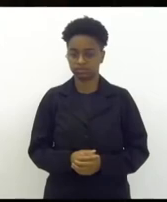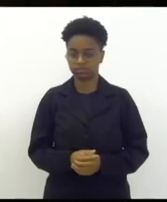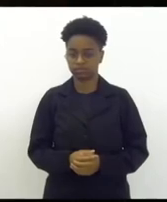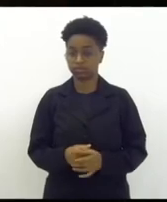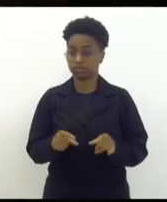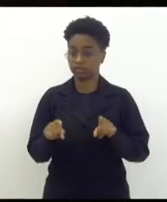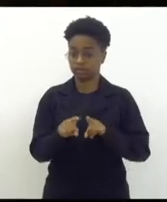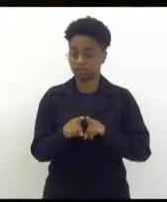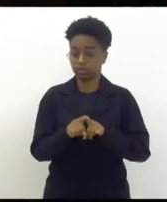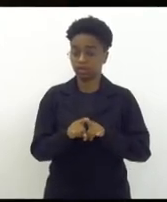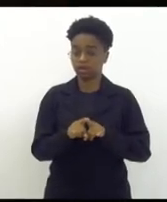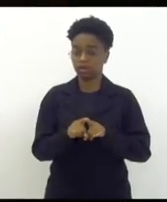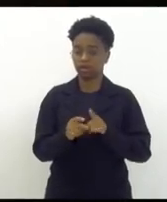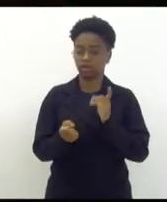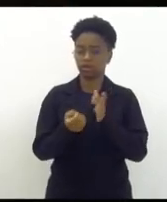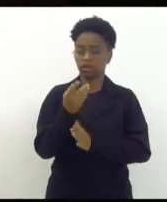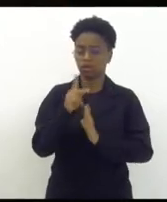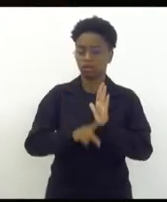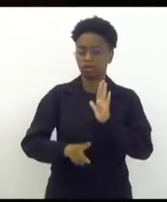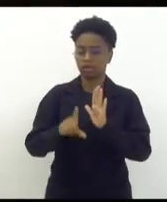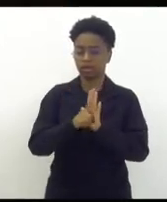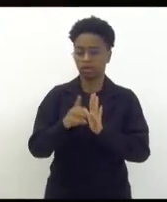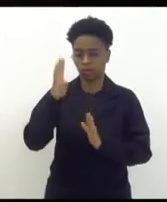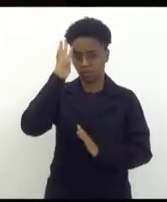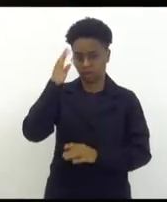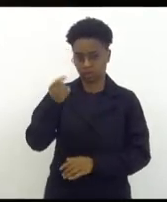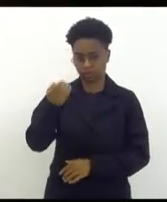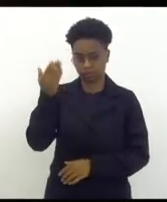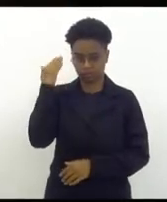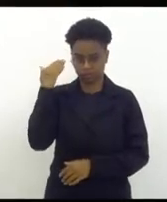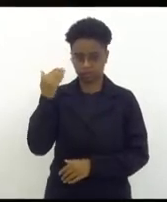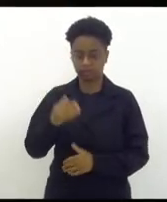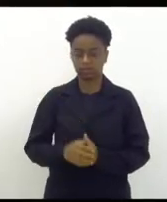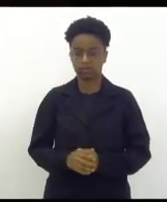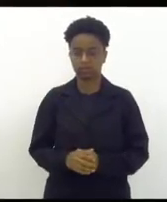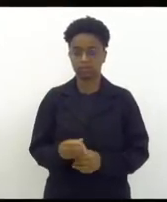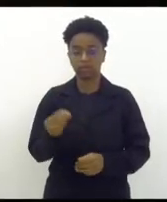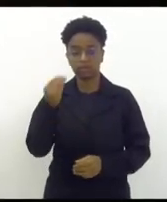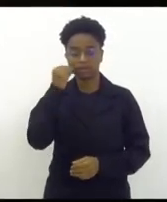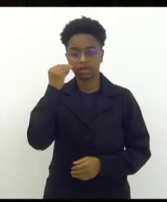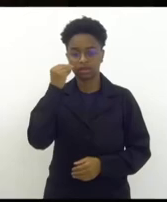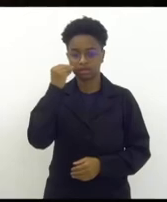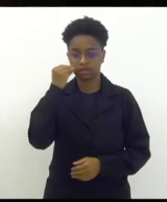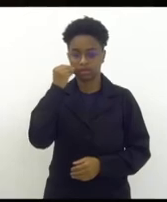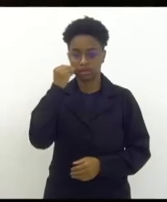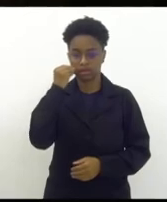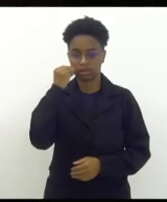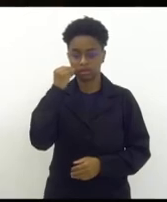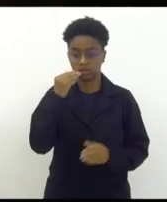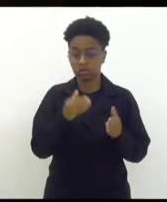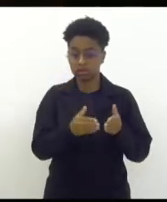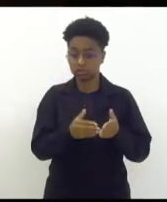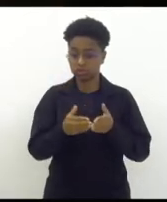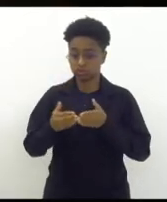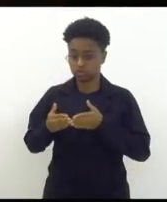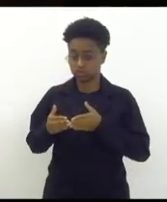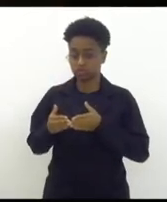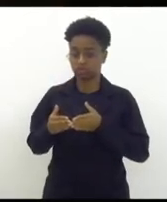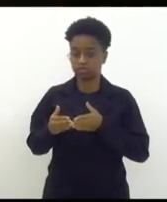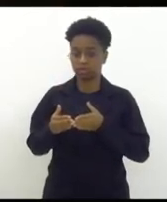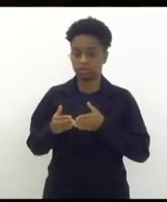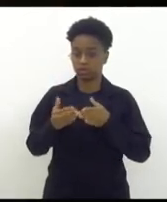protocolou um projeto de lei na última quarta-feira para prorrogar para suspender a validade